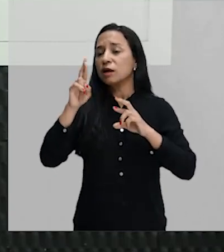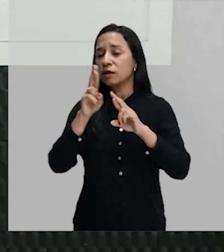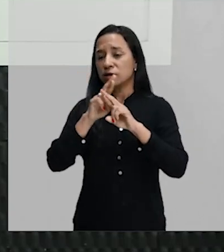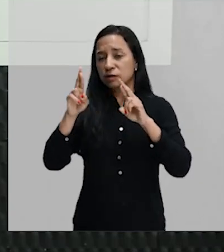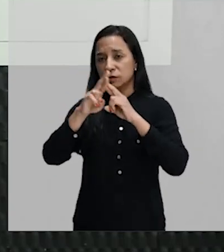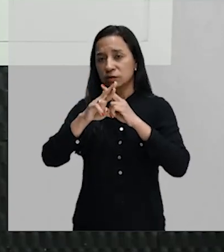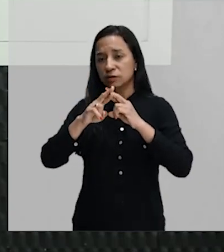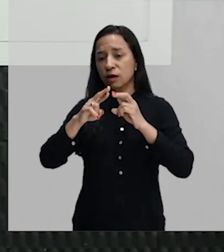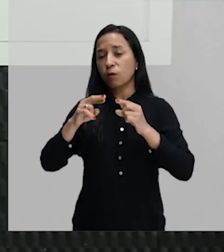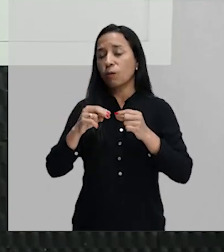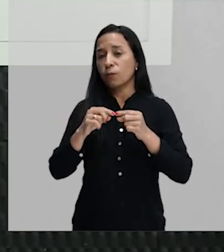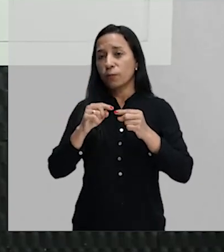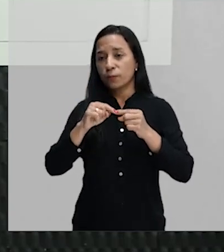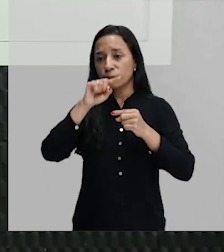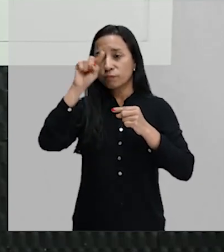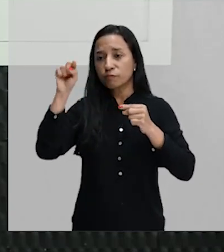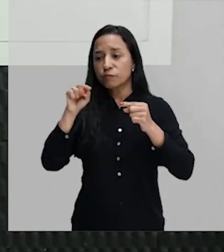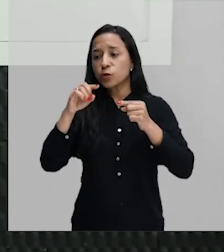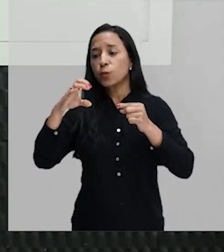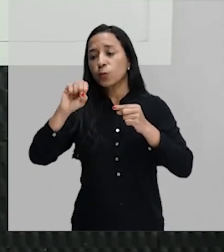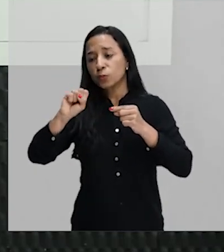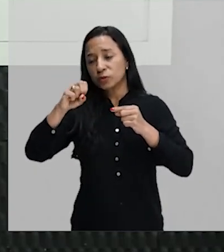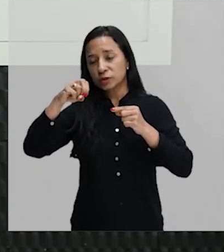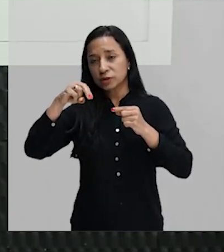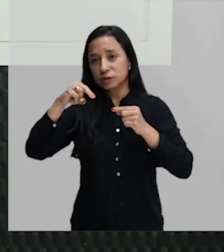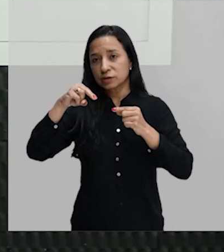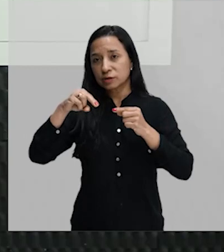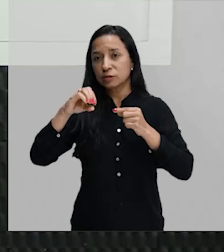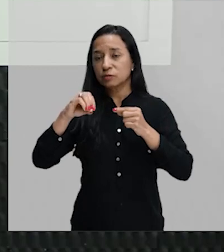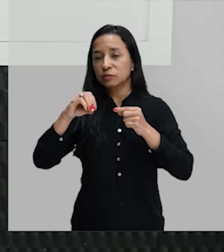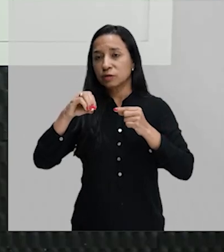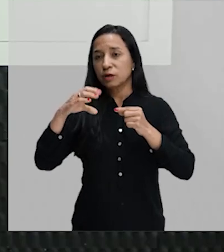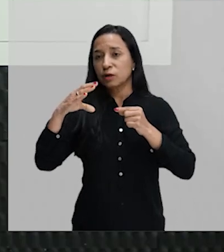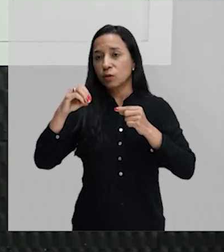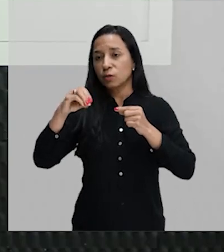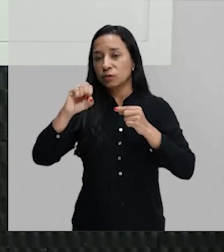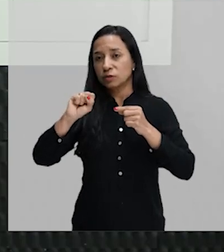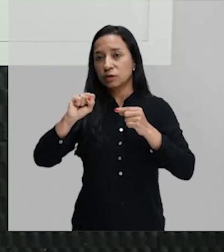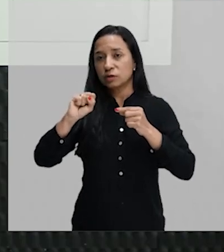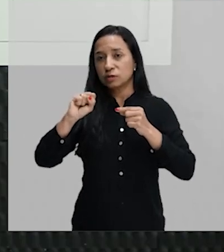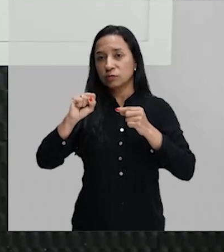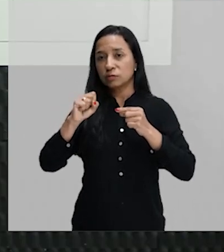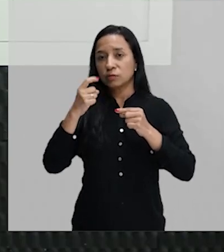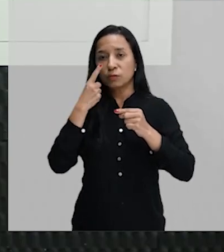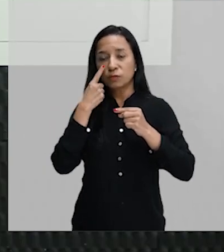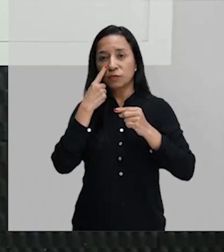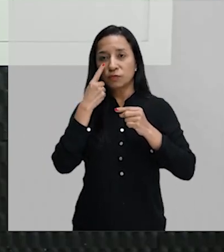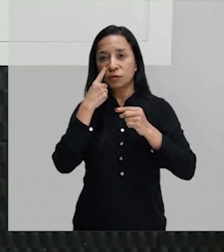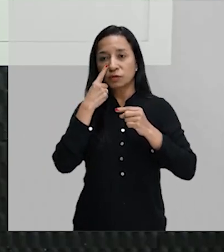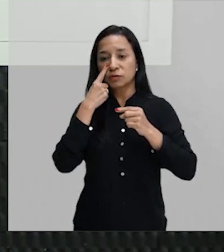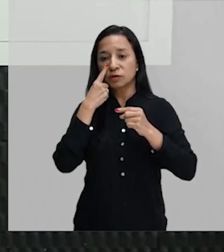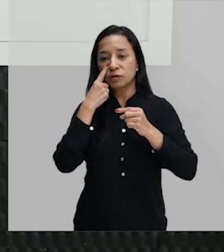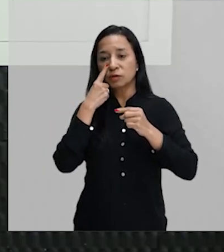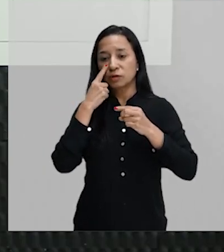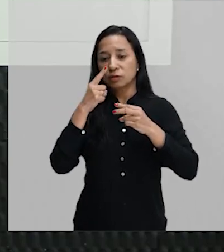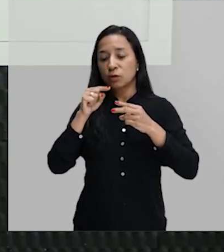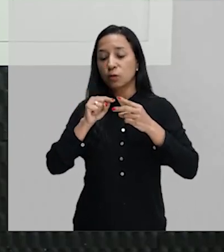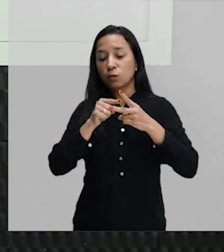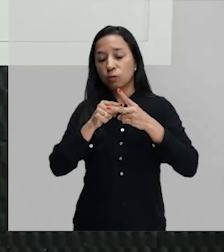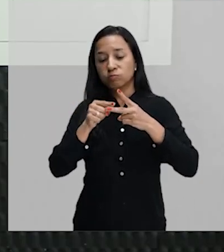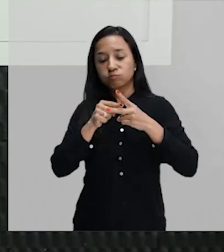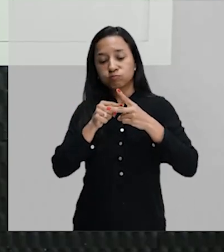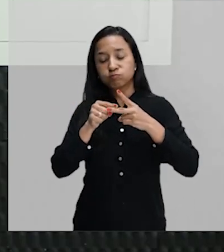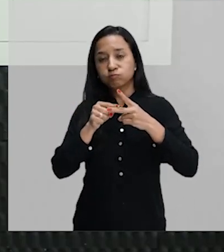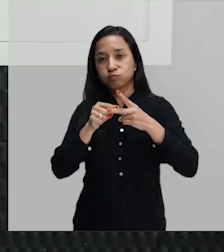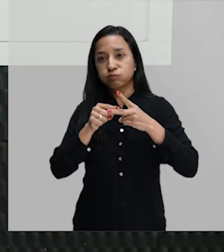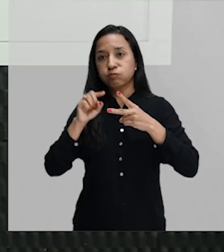arcos, o seno e o cosseno desses arcos? Veja que o seno desse arco B é essa medida aqui, ó.